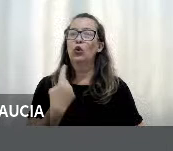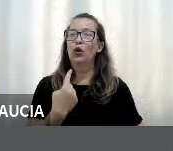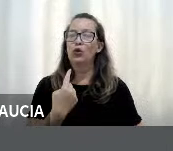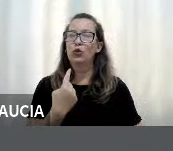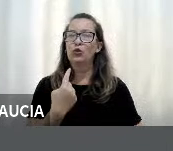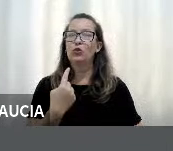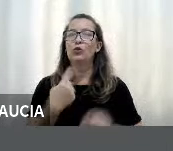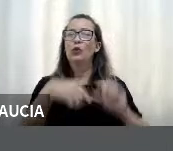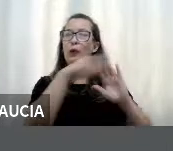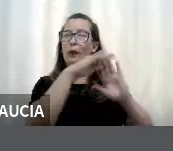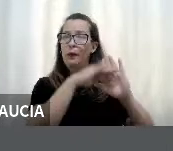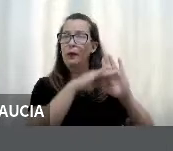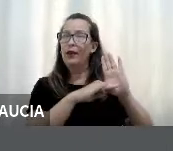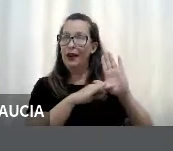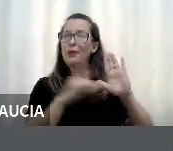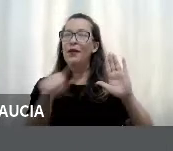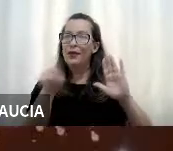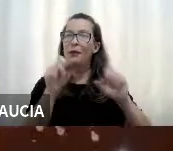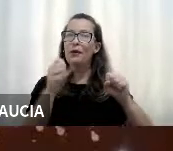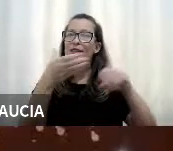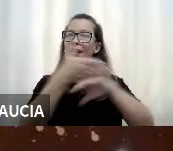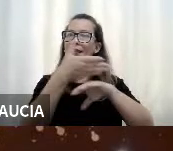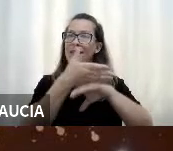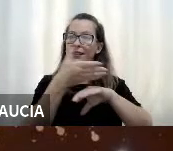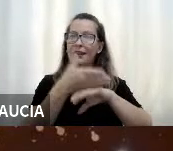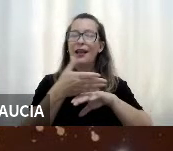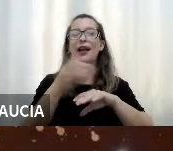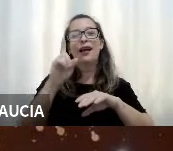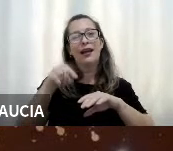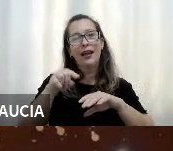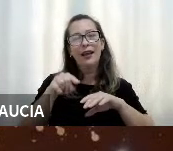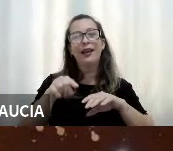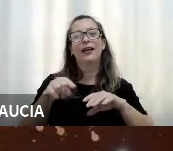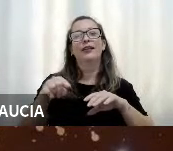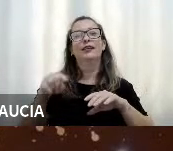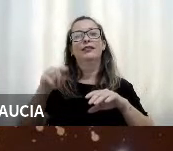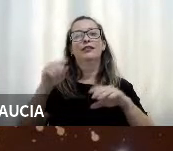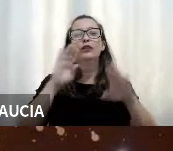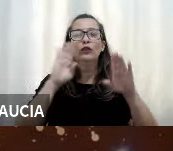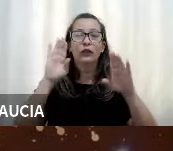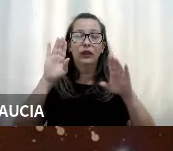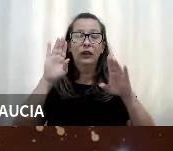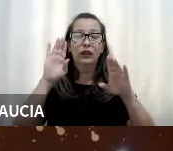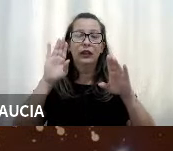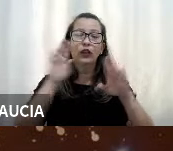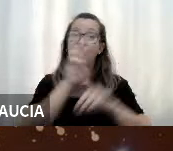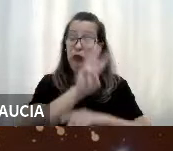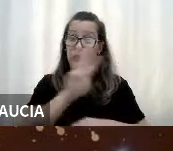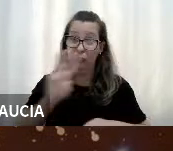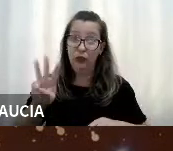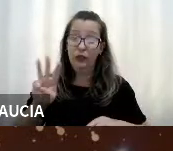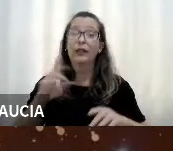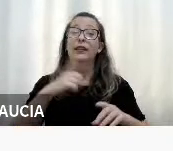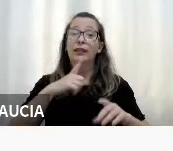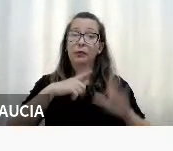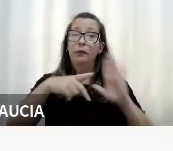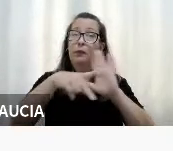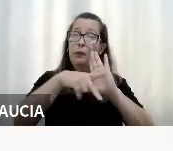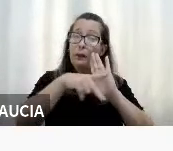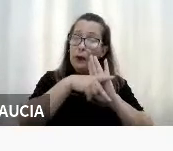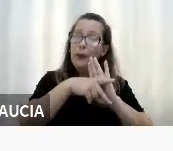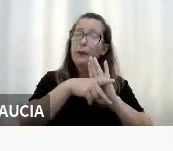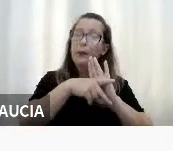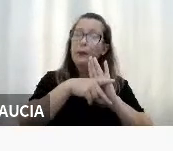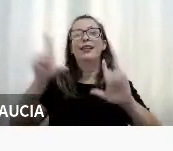o nosso programa, né? Vocês podem acessar o YouTube, né, da TVE Bahia. Vocês veem aí que tem a divulgação do futebol, como eu